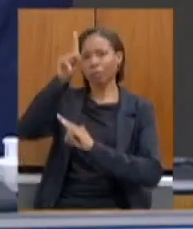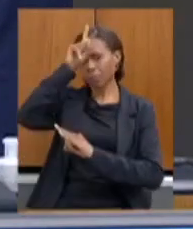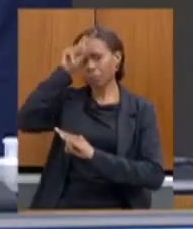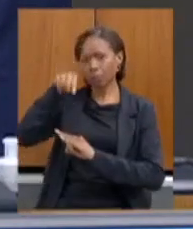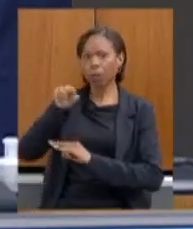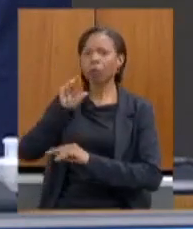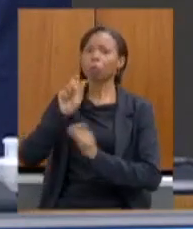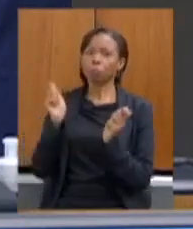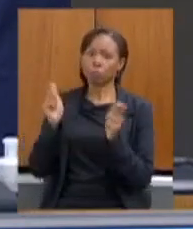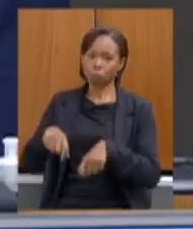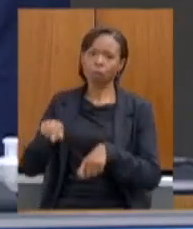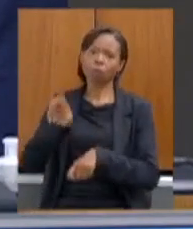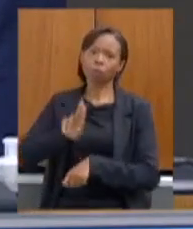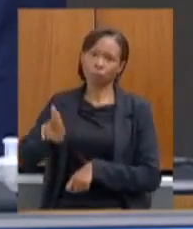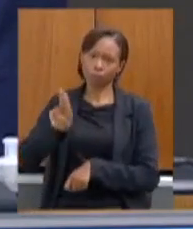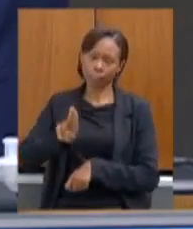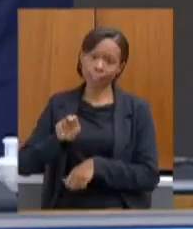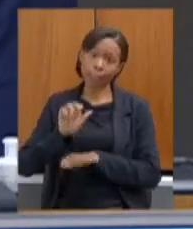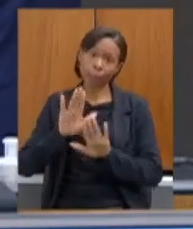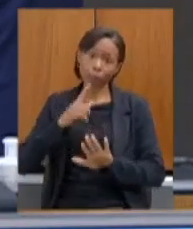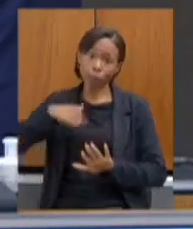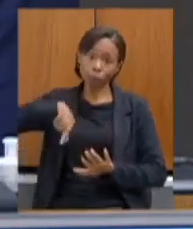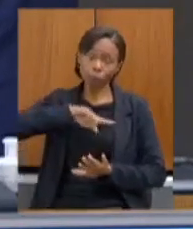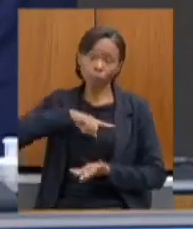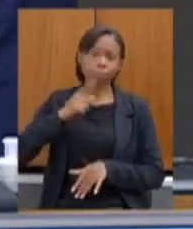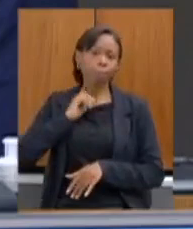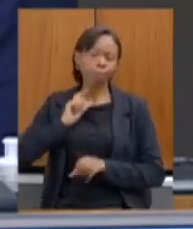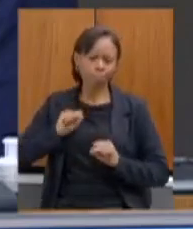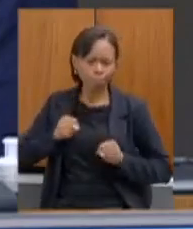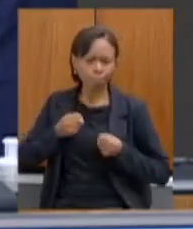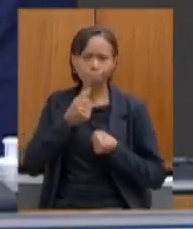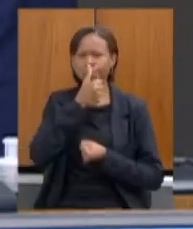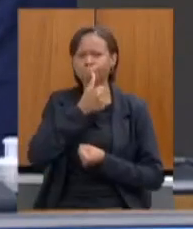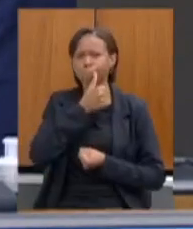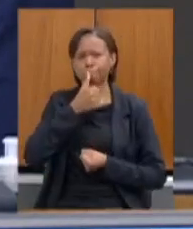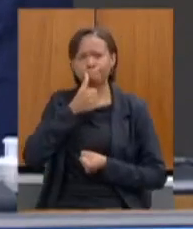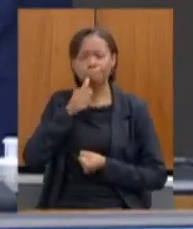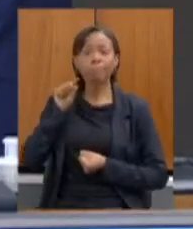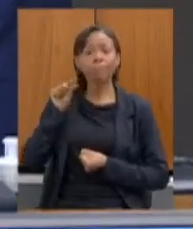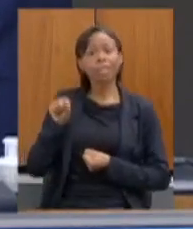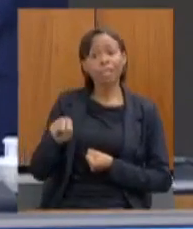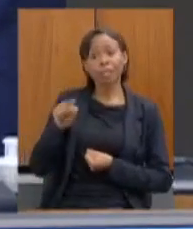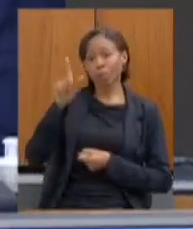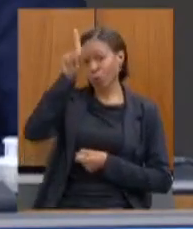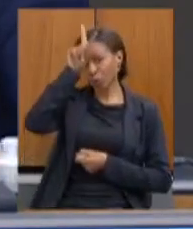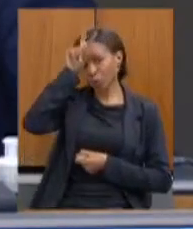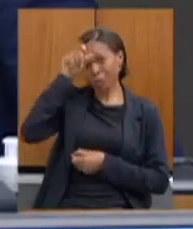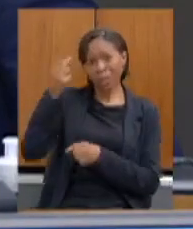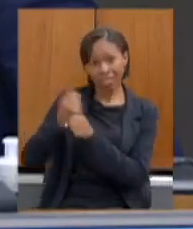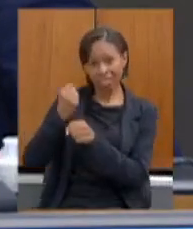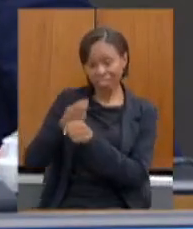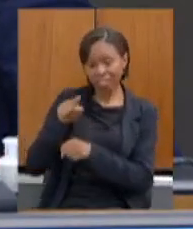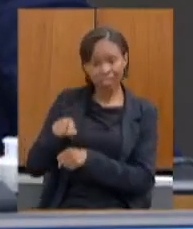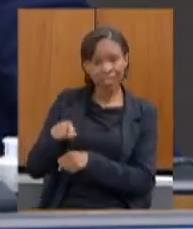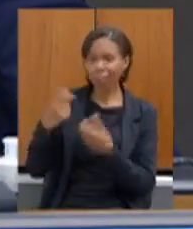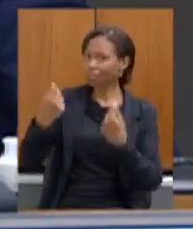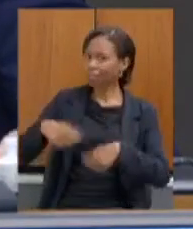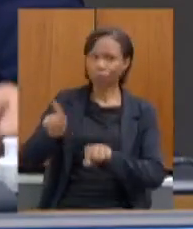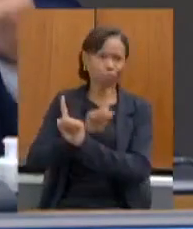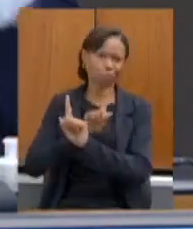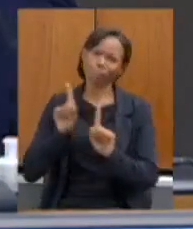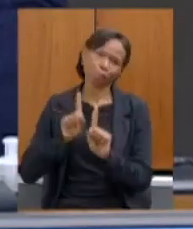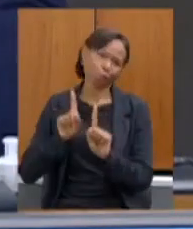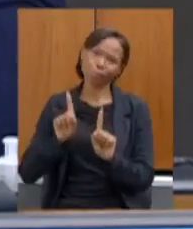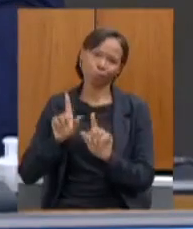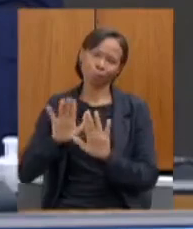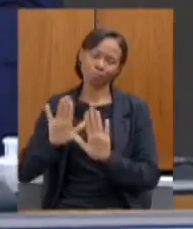com o nosso esforço de todos nós mineiros, o hospital de campanha, felizmente, não precisou de ser utilizado. Em